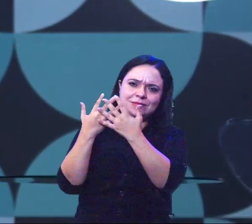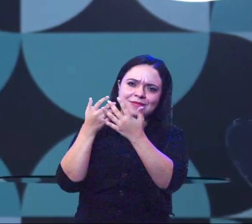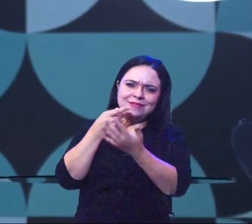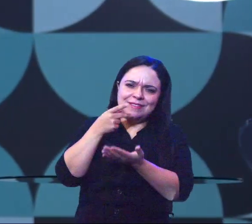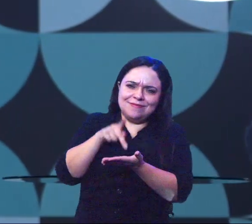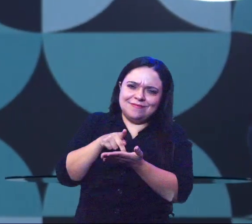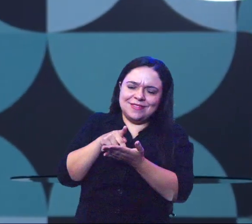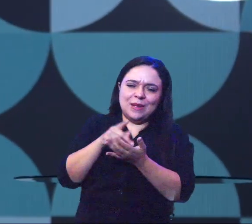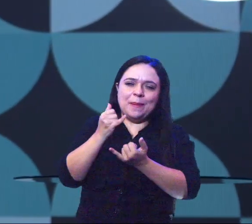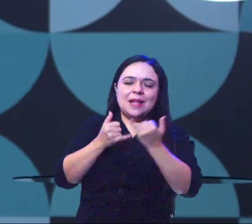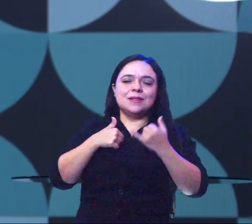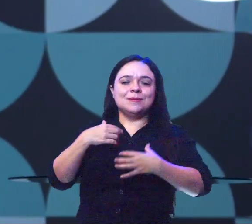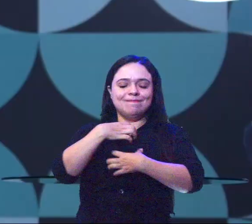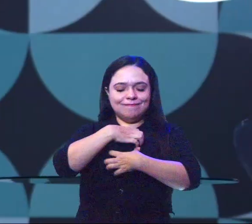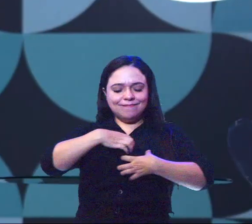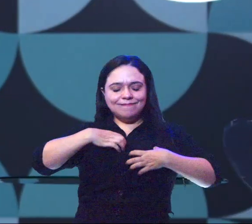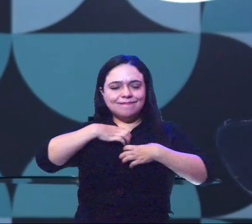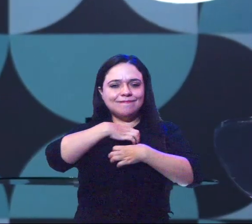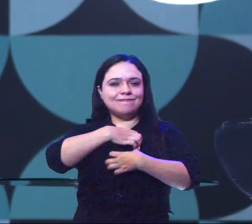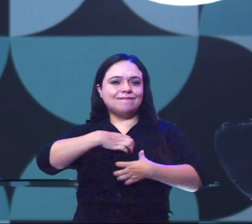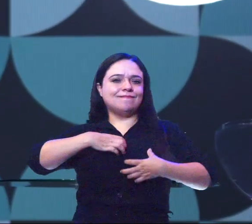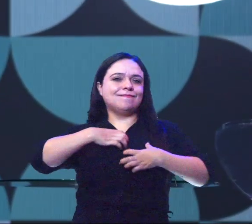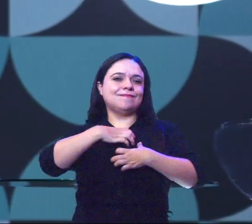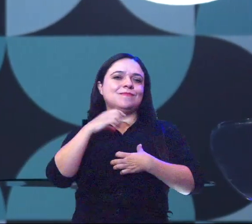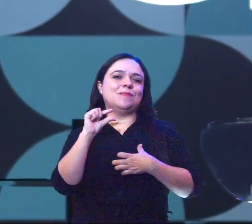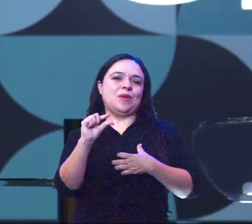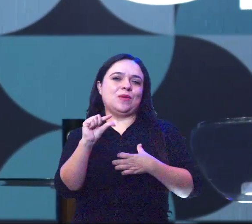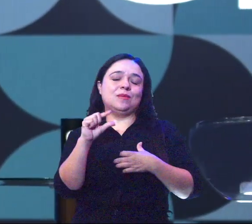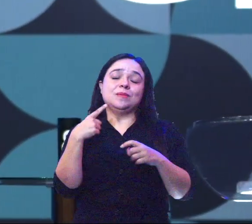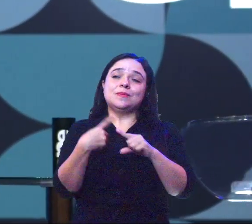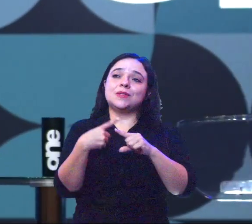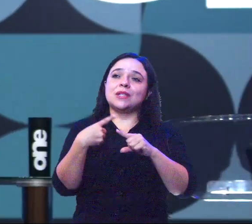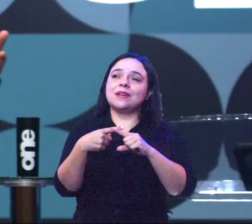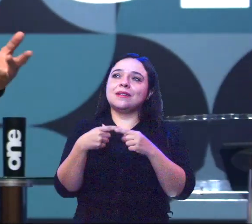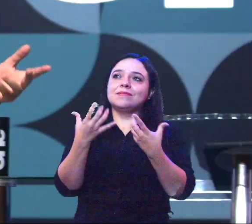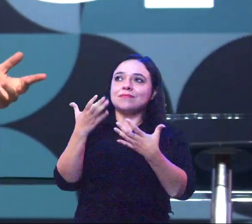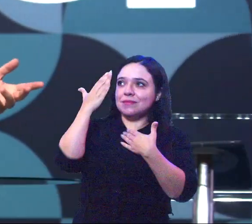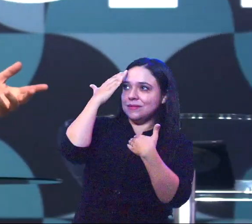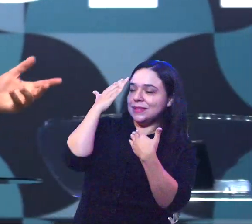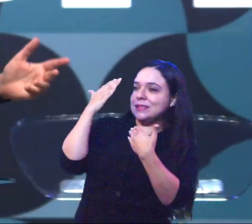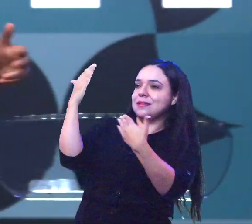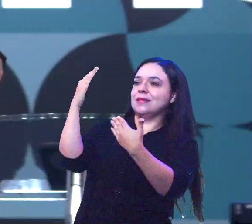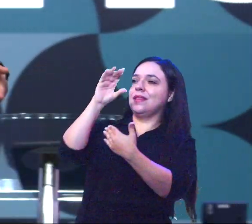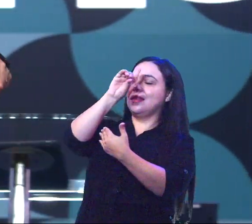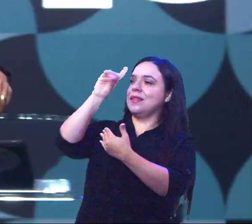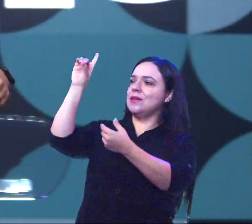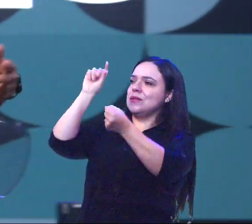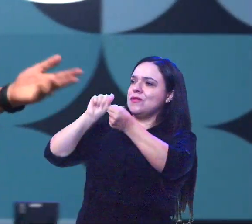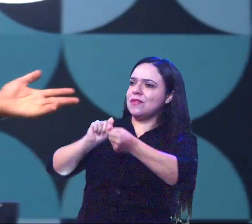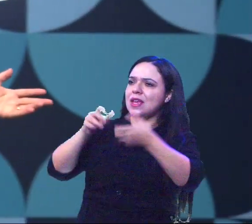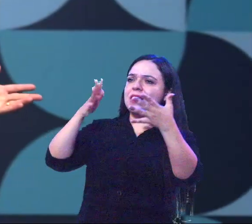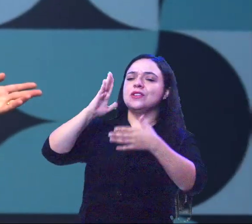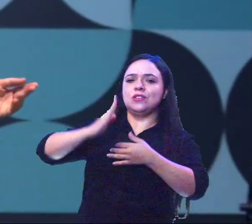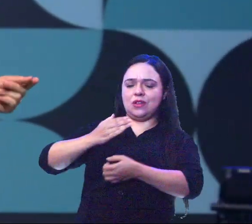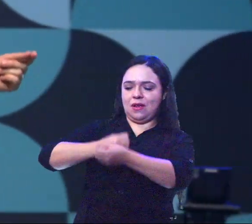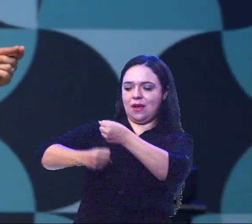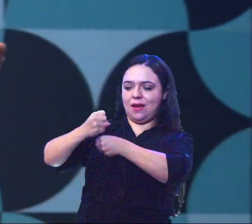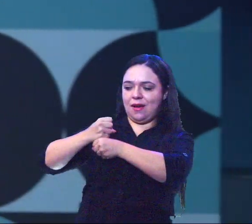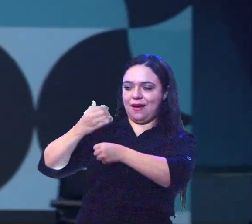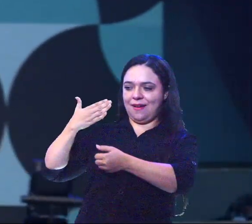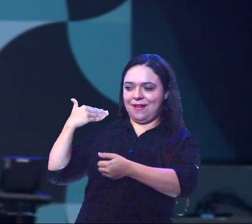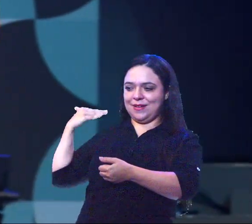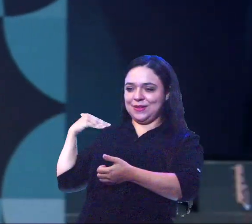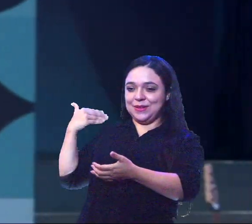mais introspectivo, refletindo um pouco no sentido de gratidão com relação àquilo que Deus fez no último ano, mas